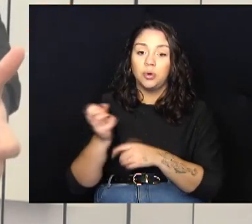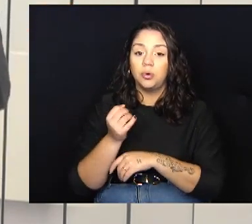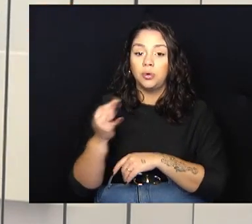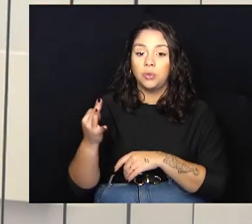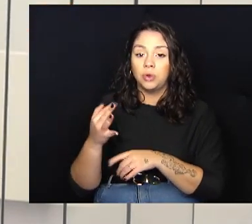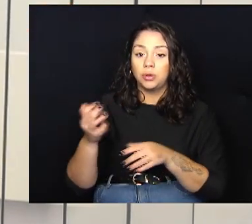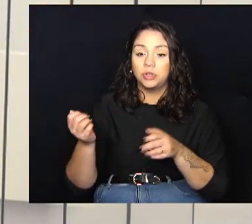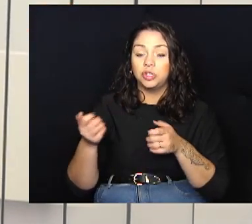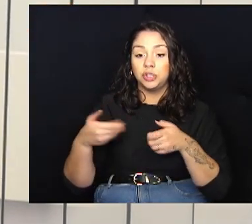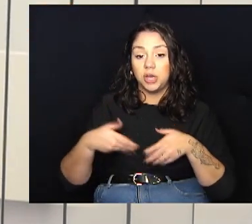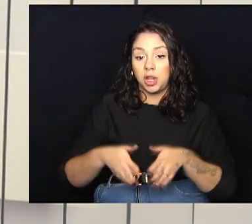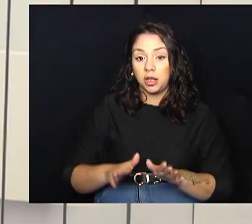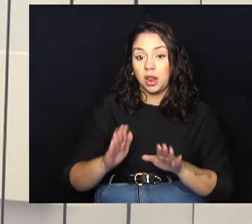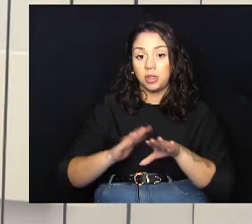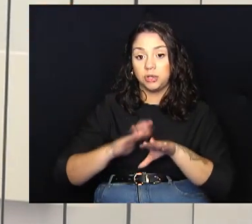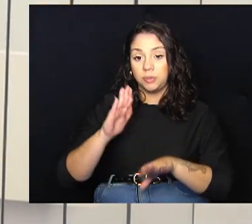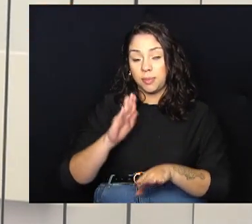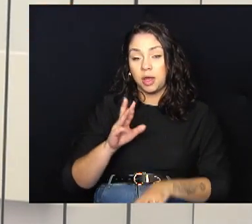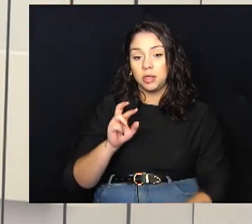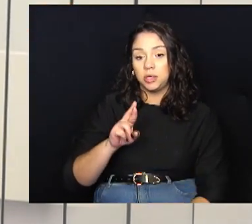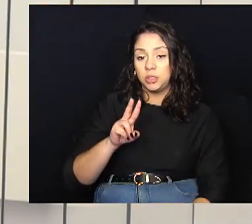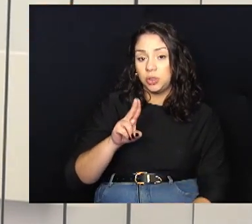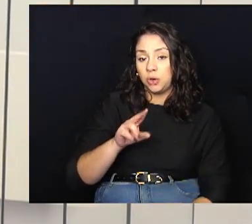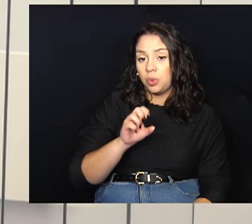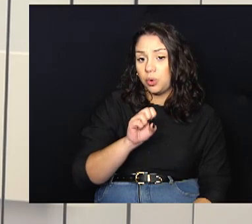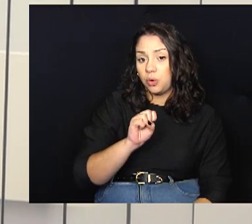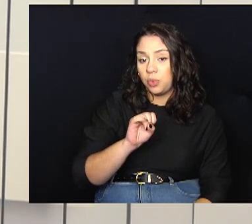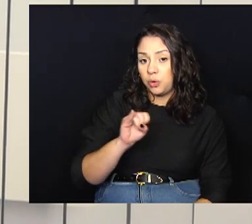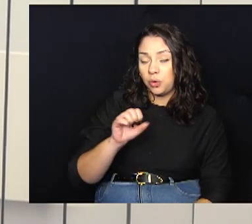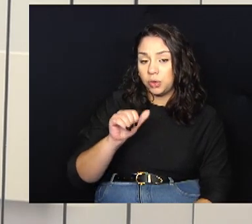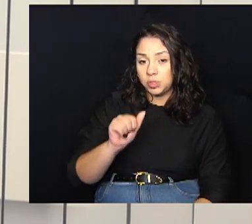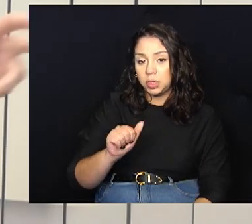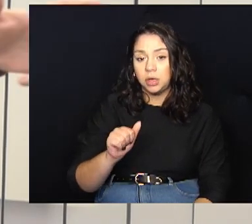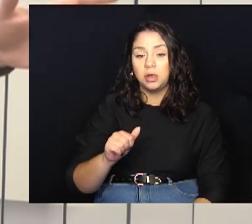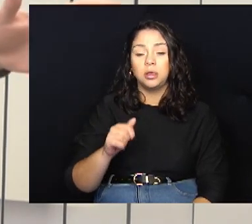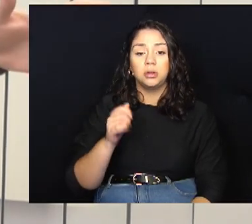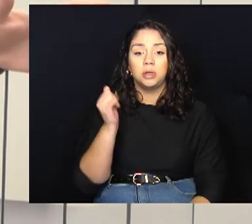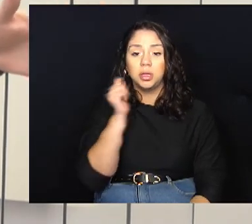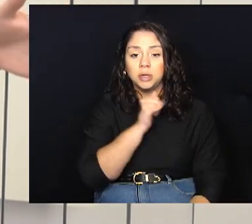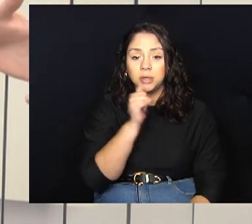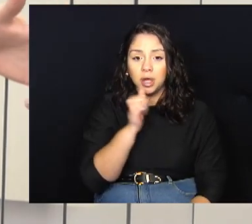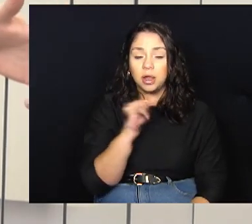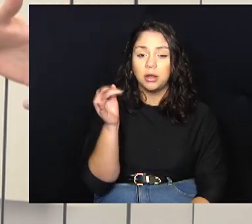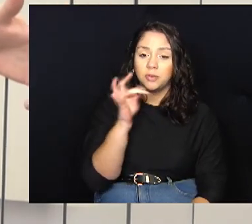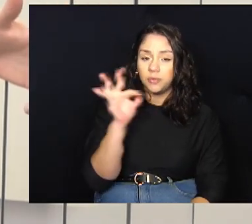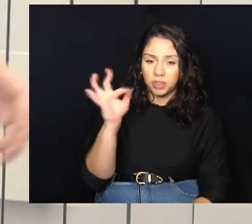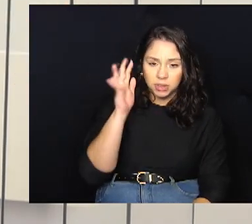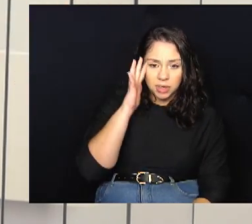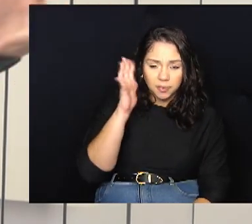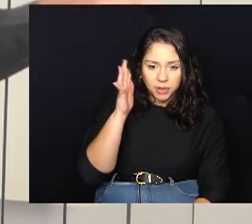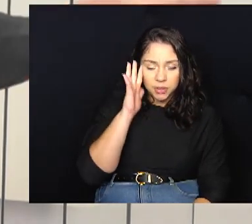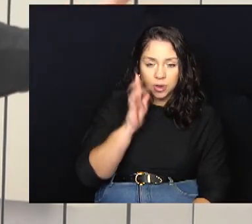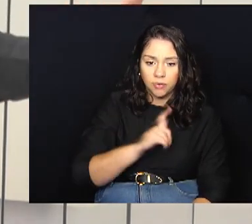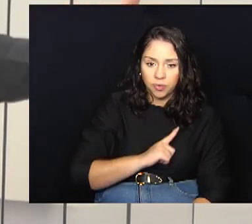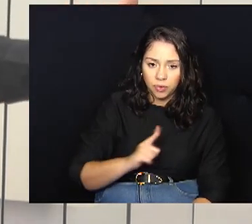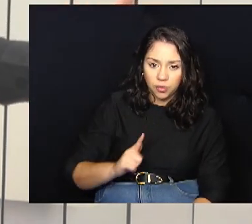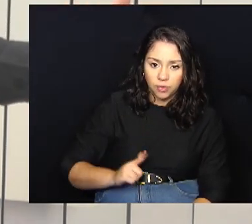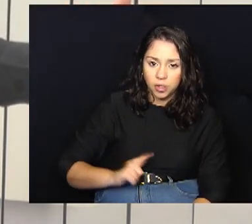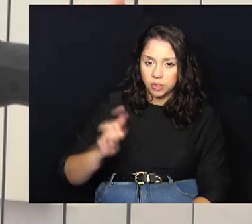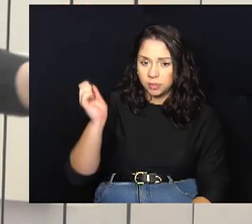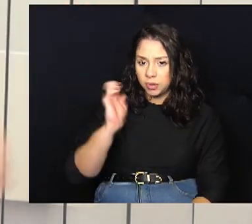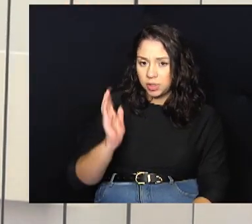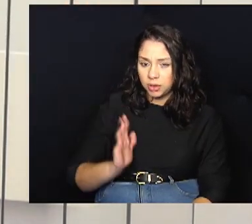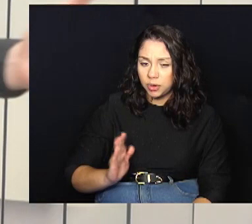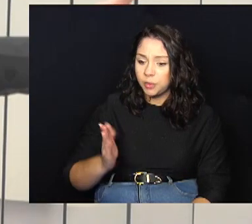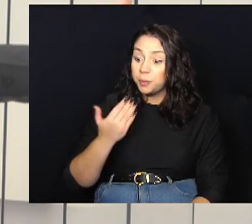seja maior Rússia Hungria Itália França você imagina o governo brasileiro pedindo que os pais